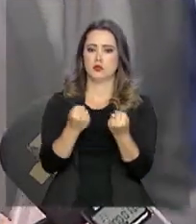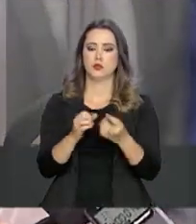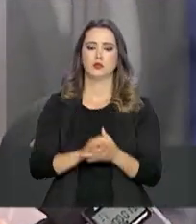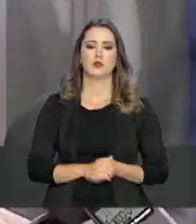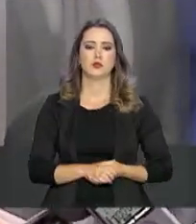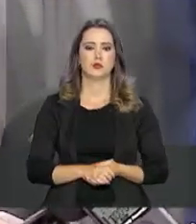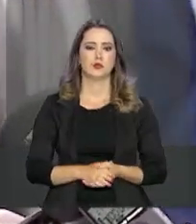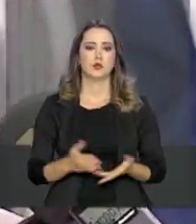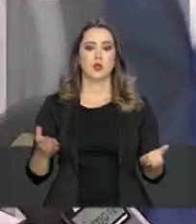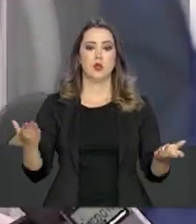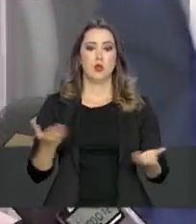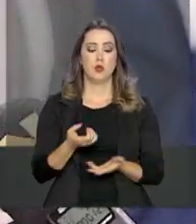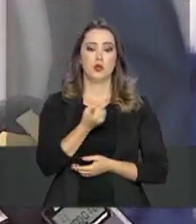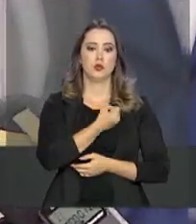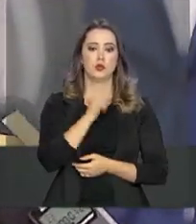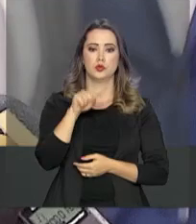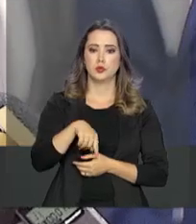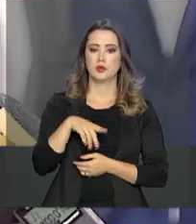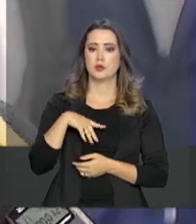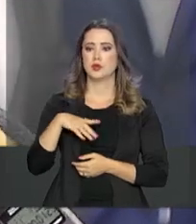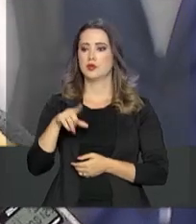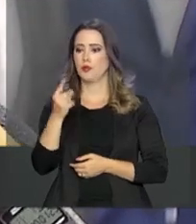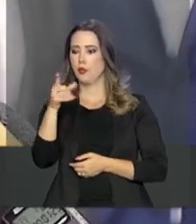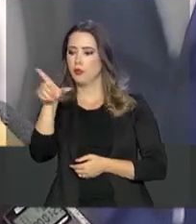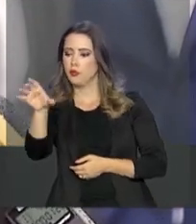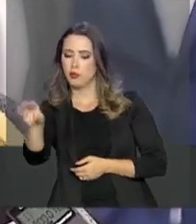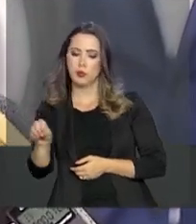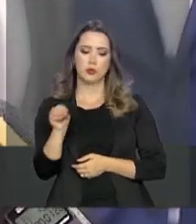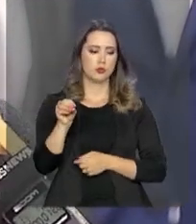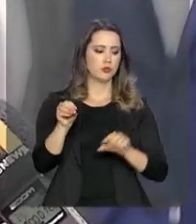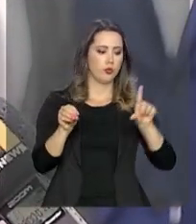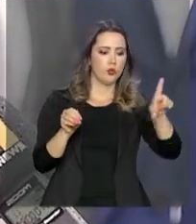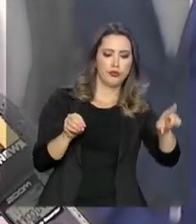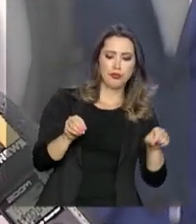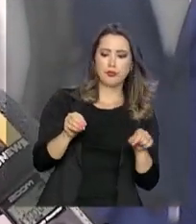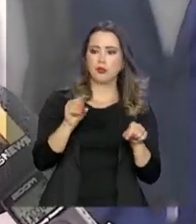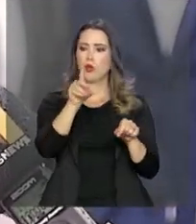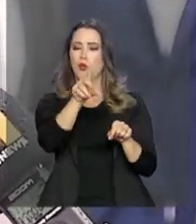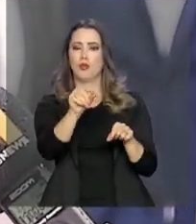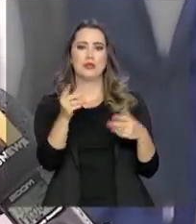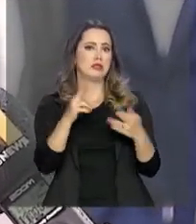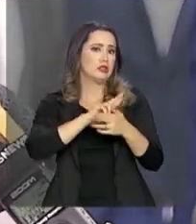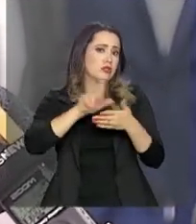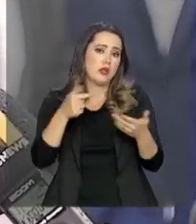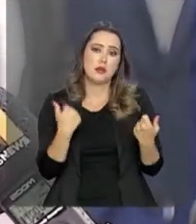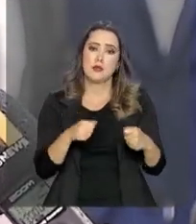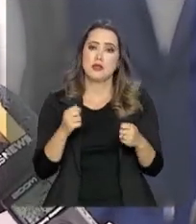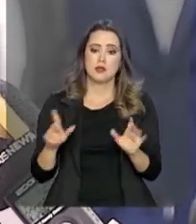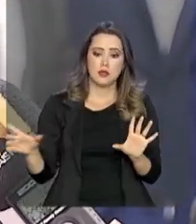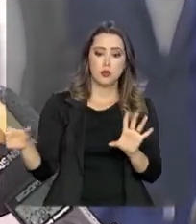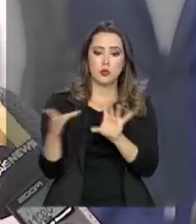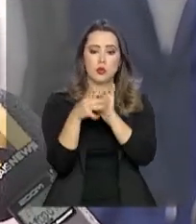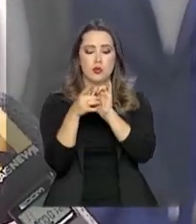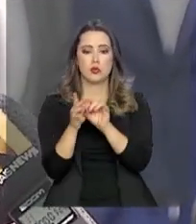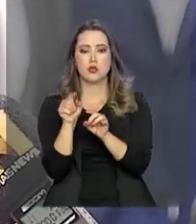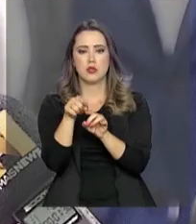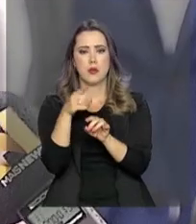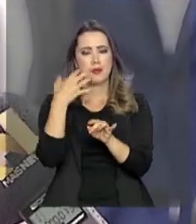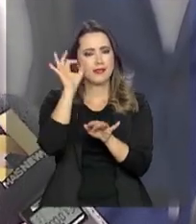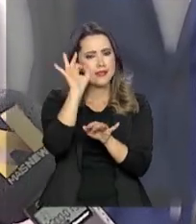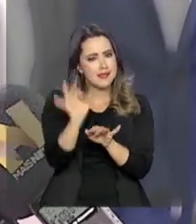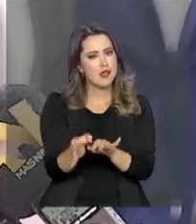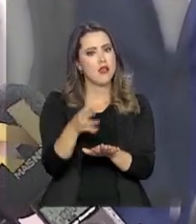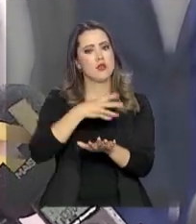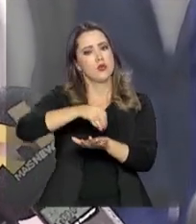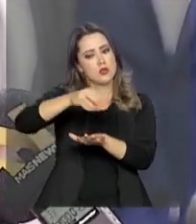hoje som que por diversas fontes por isso que a primeira estratégia o primeiro passo é que nós tenhamos os dados mais assertivos